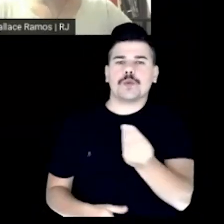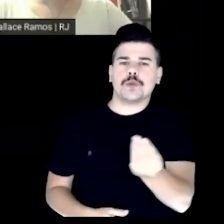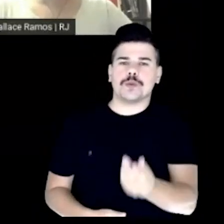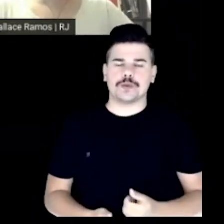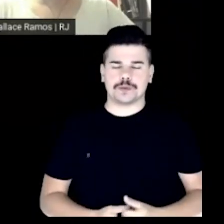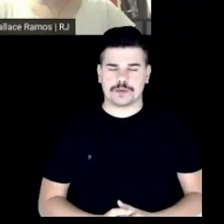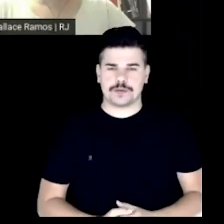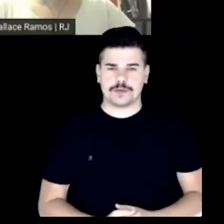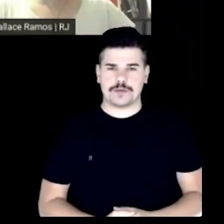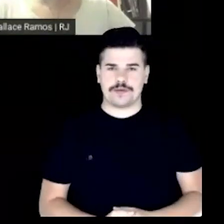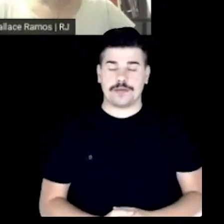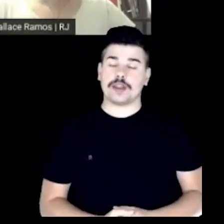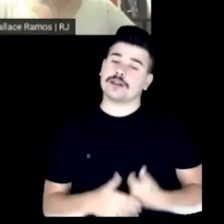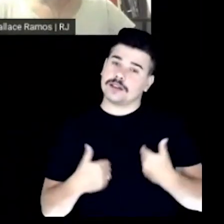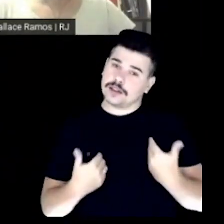processo?